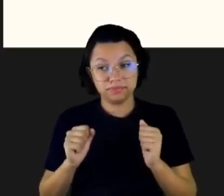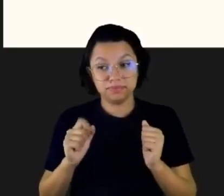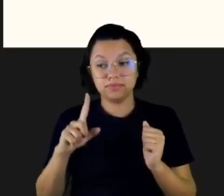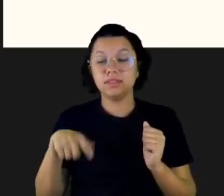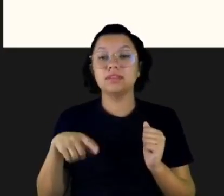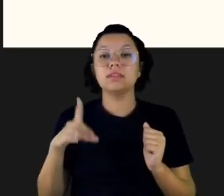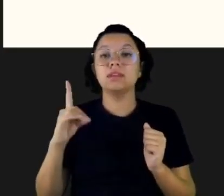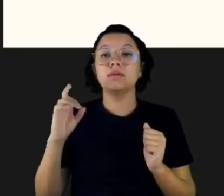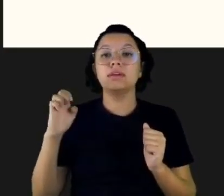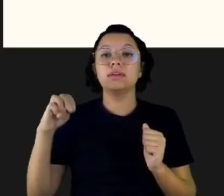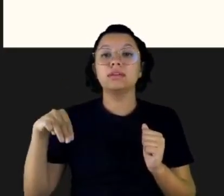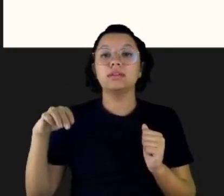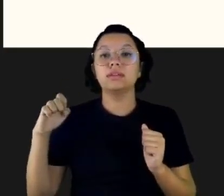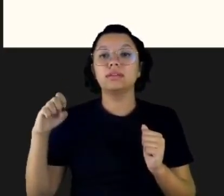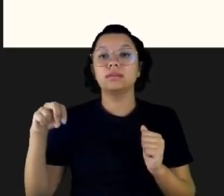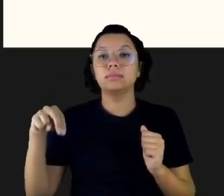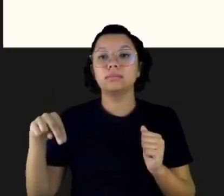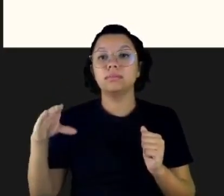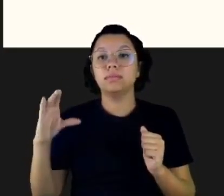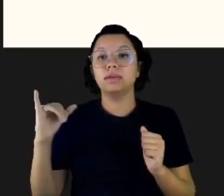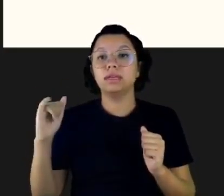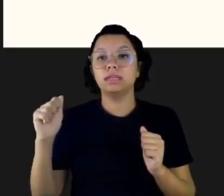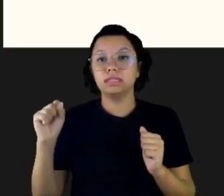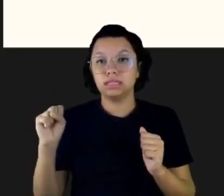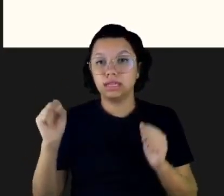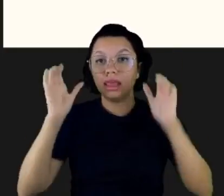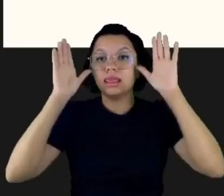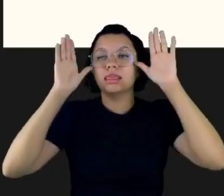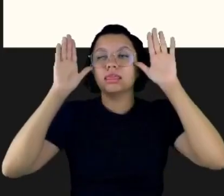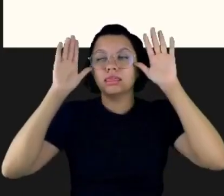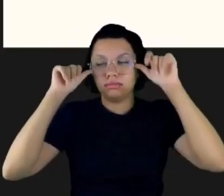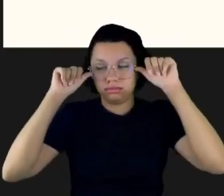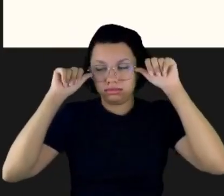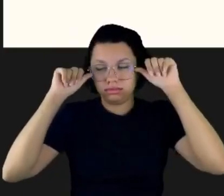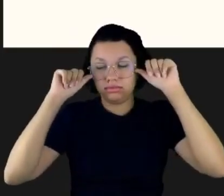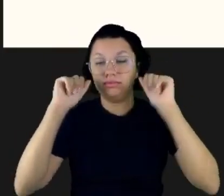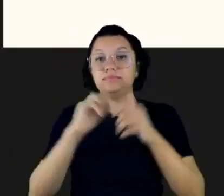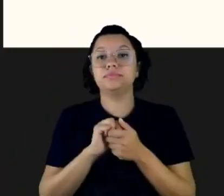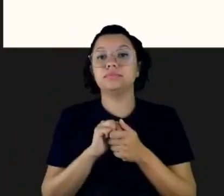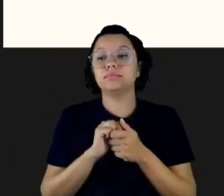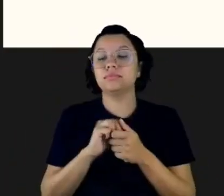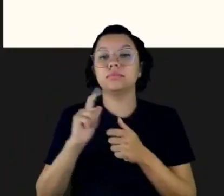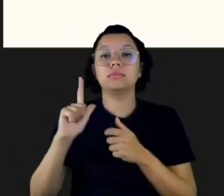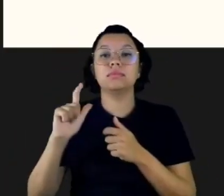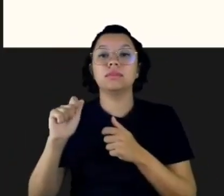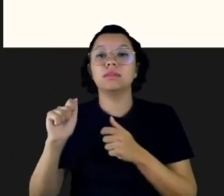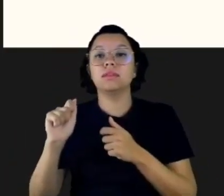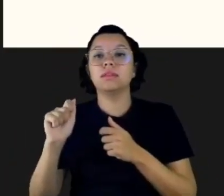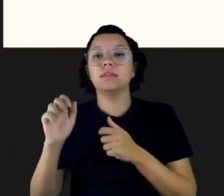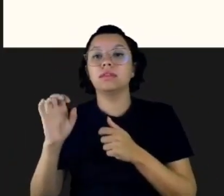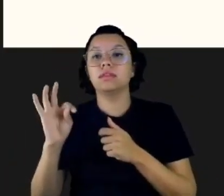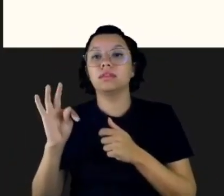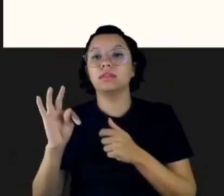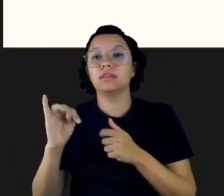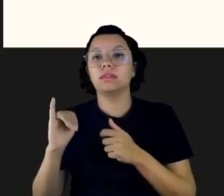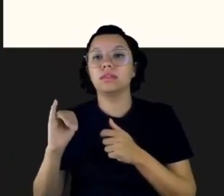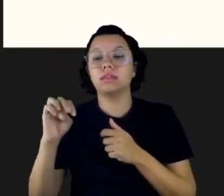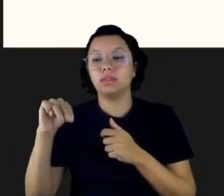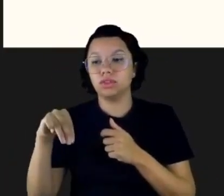demências. A demência, do latim, de significa privação